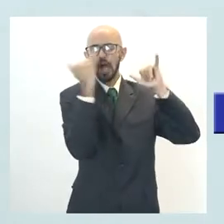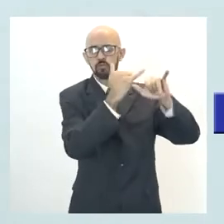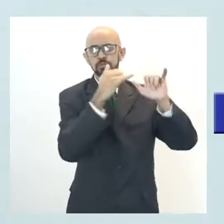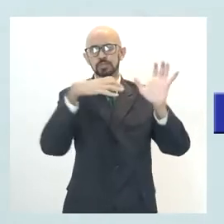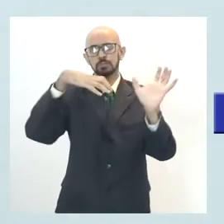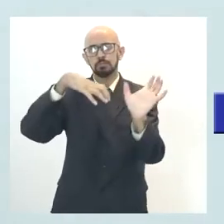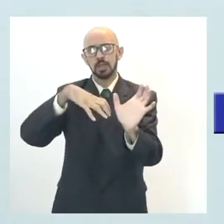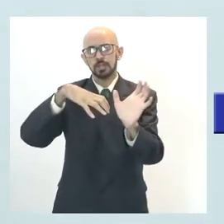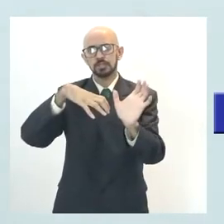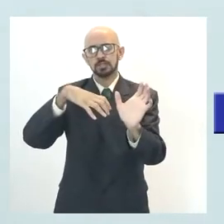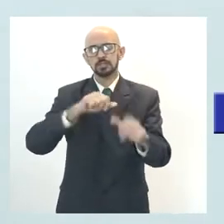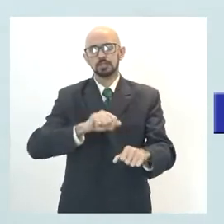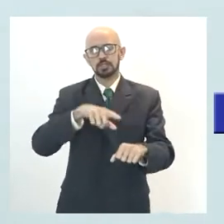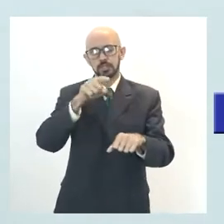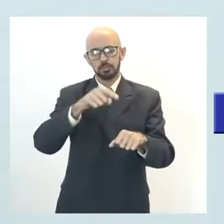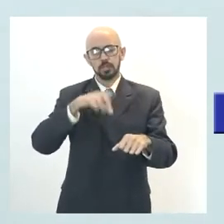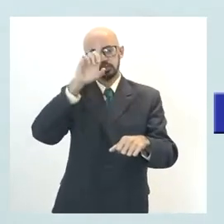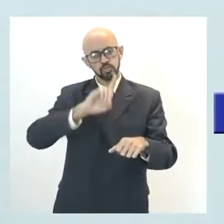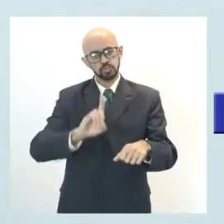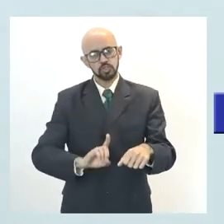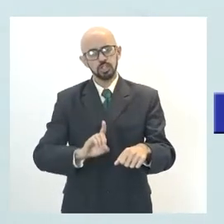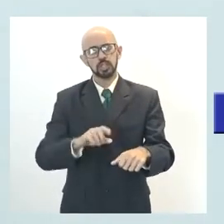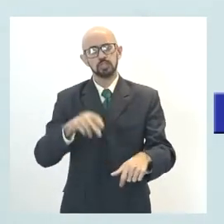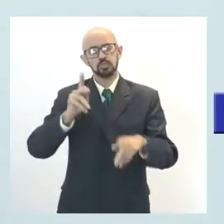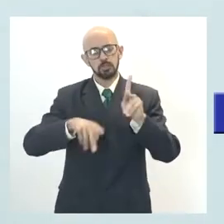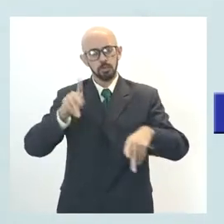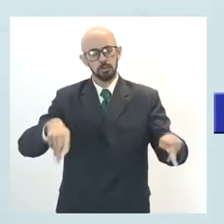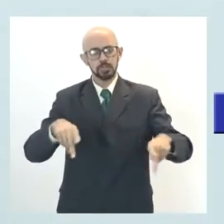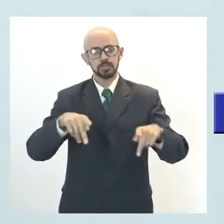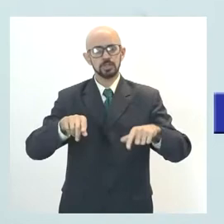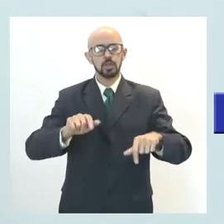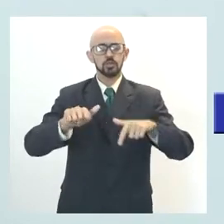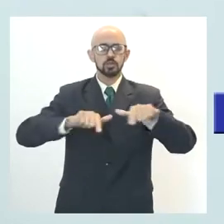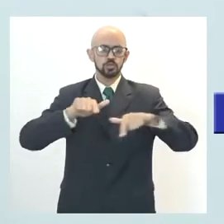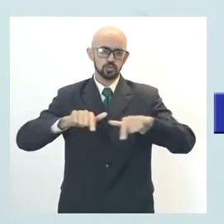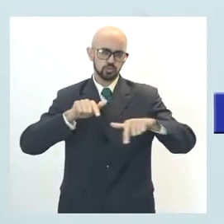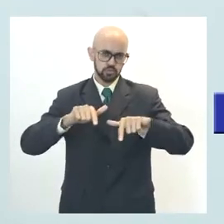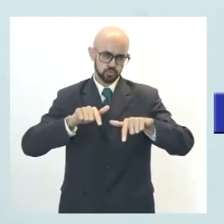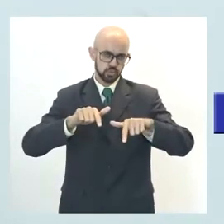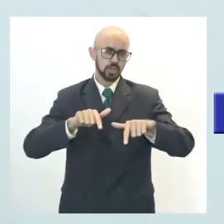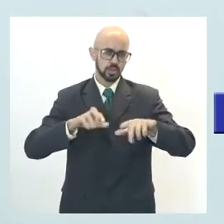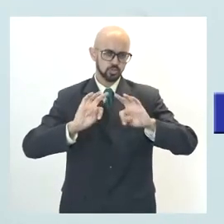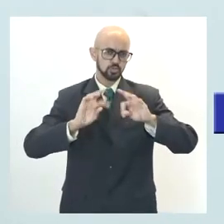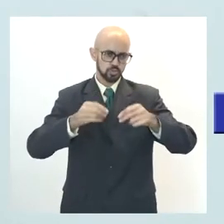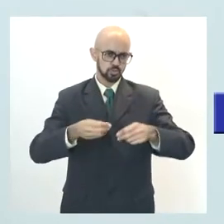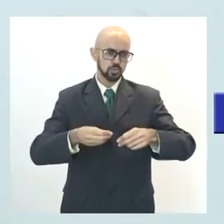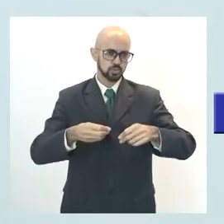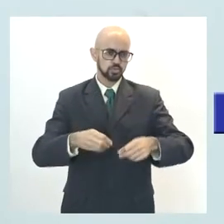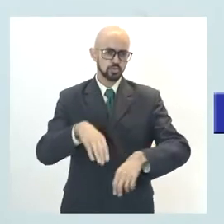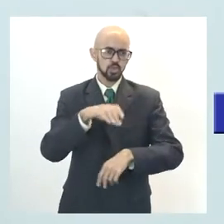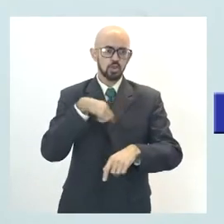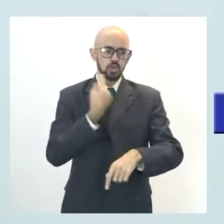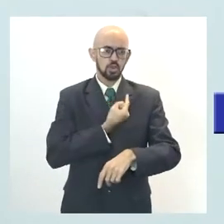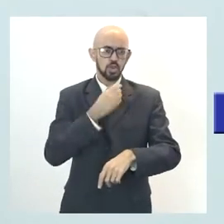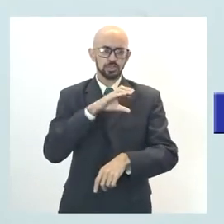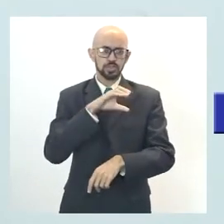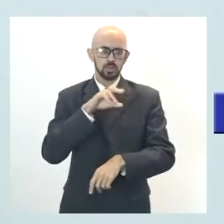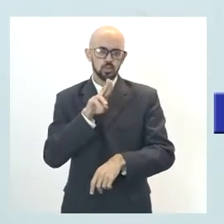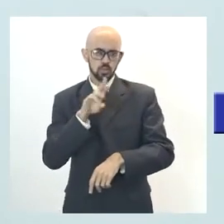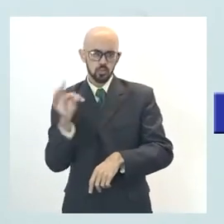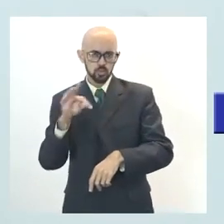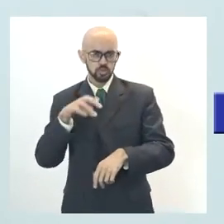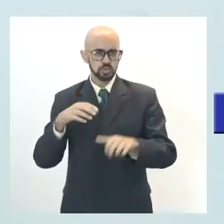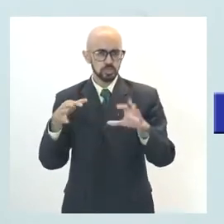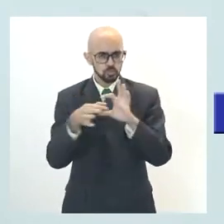nossa pressão pelos direitos do Povo pelos direitos dos trabalhadores das trabalhadoras antes da Central Única dos Trabalhadores estamos